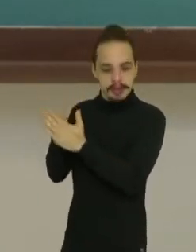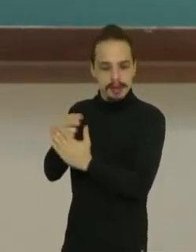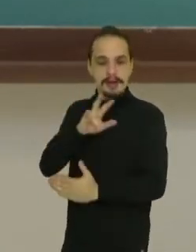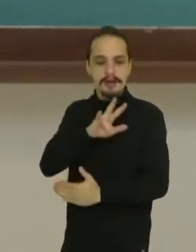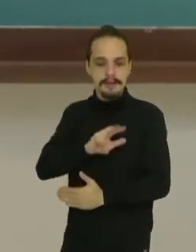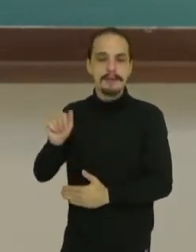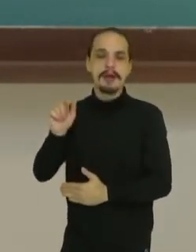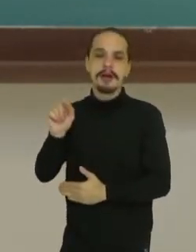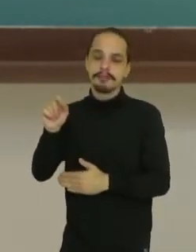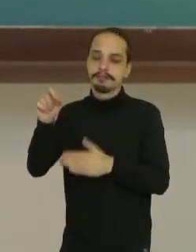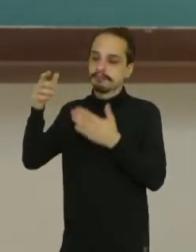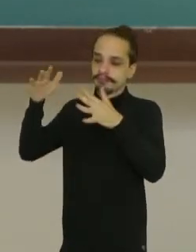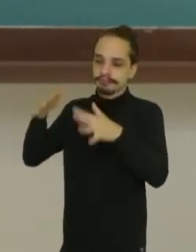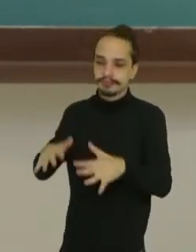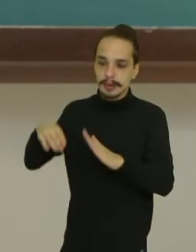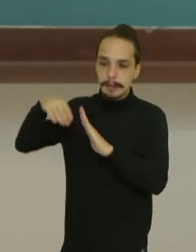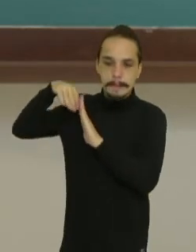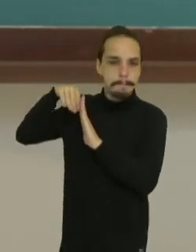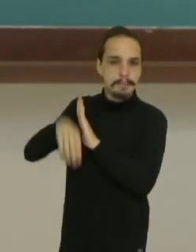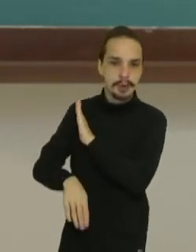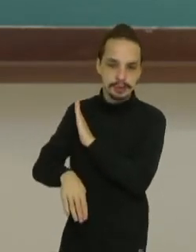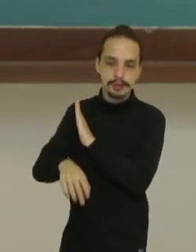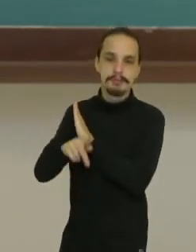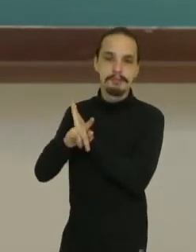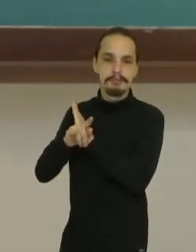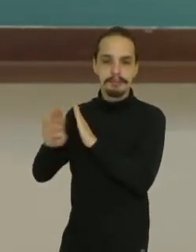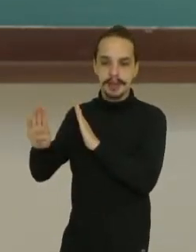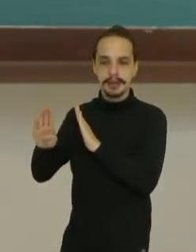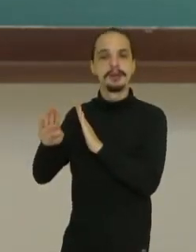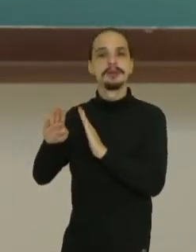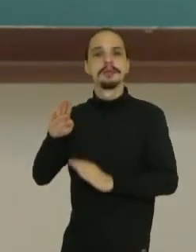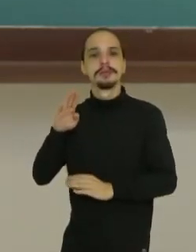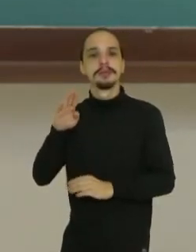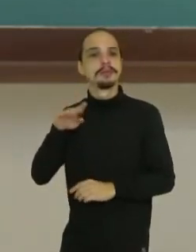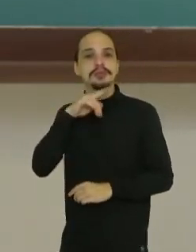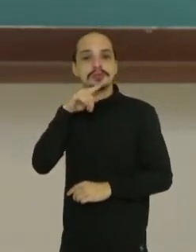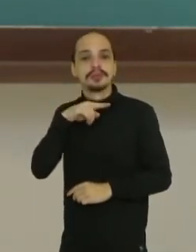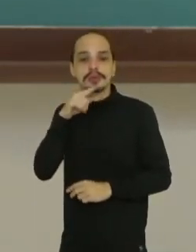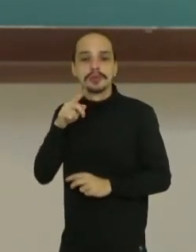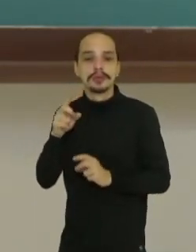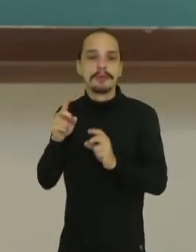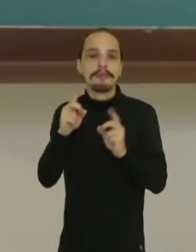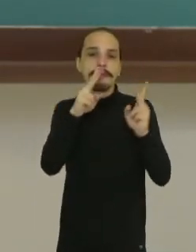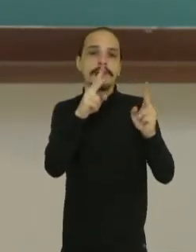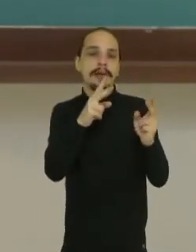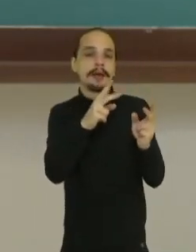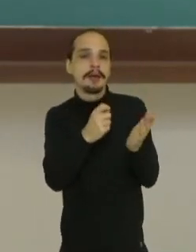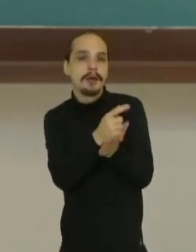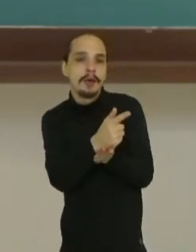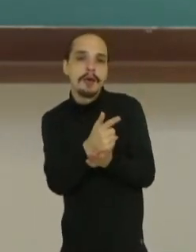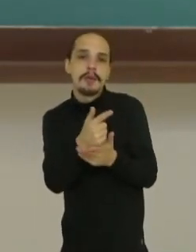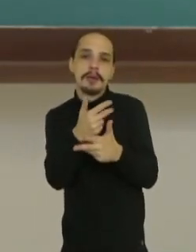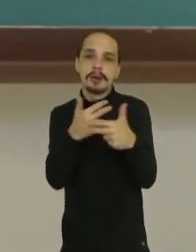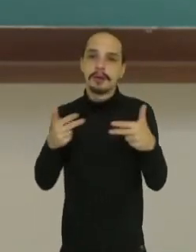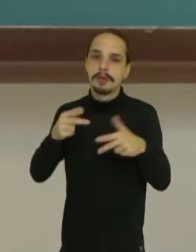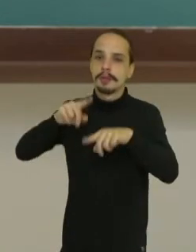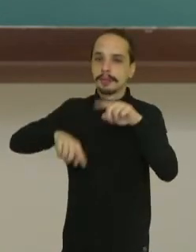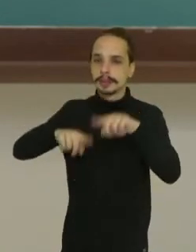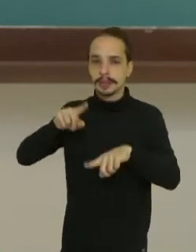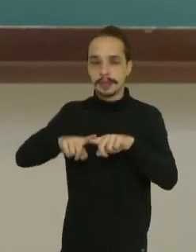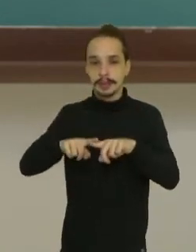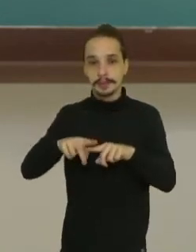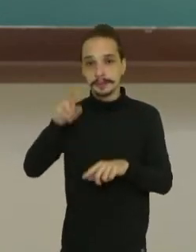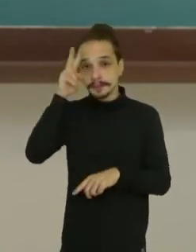vão entrar em uma depressão econômica, pois falta entrada e saída de mercados. Vale lembrar